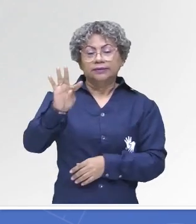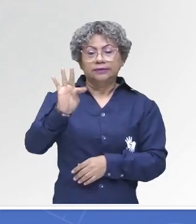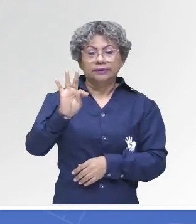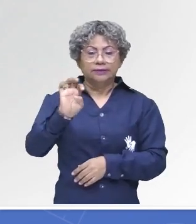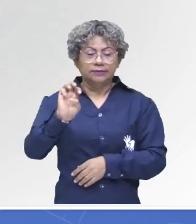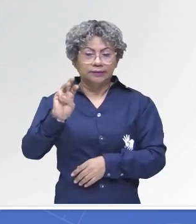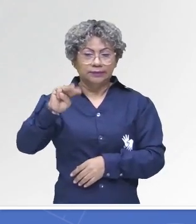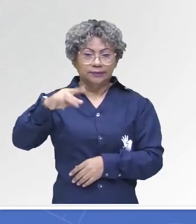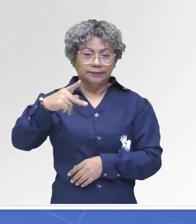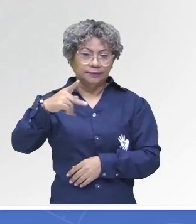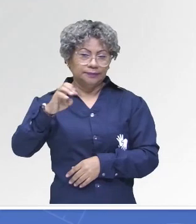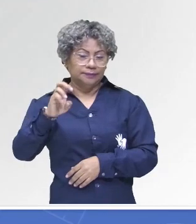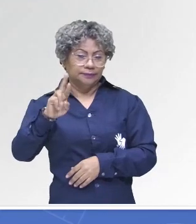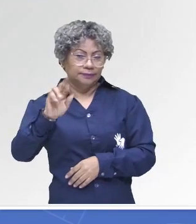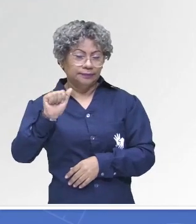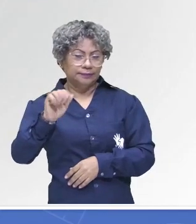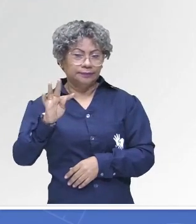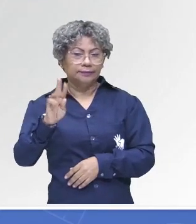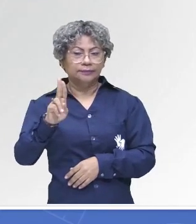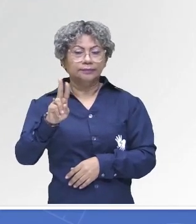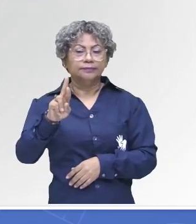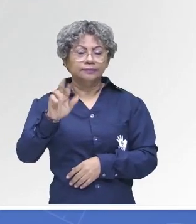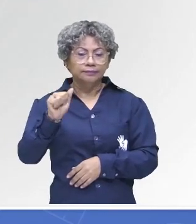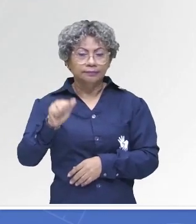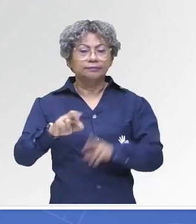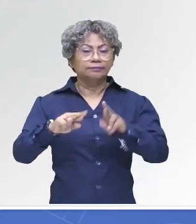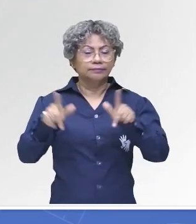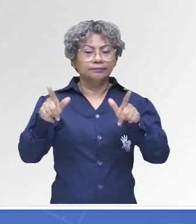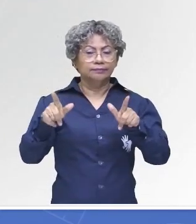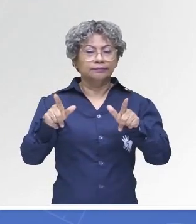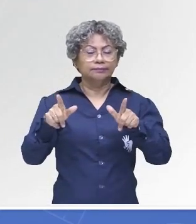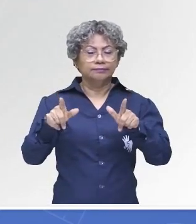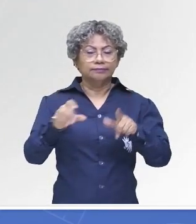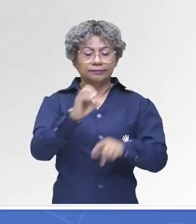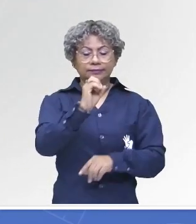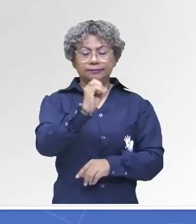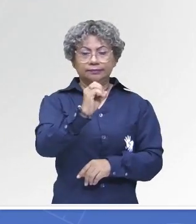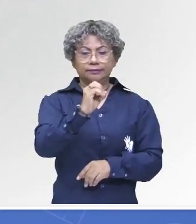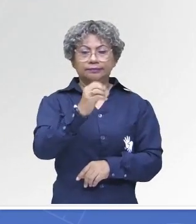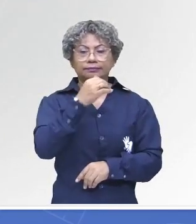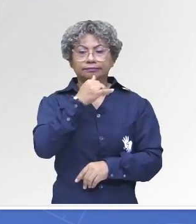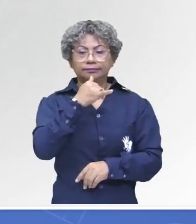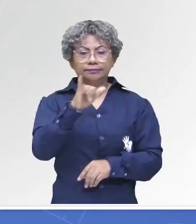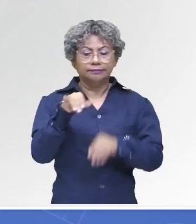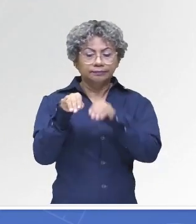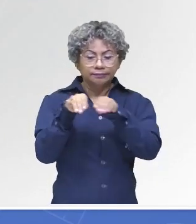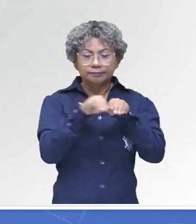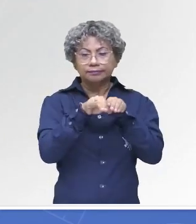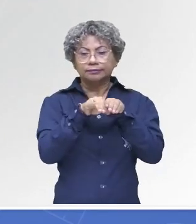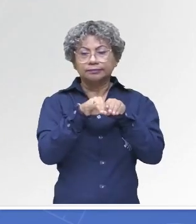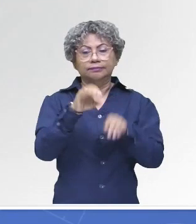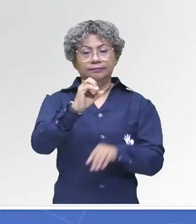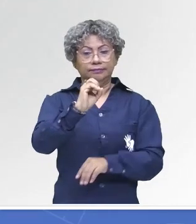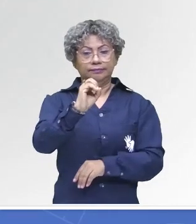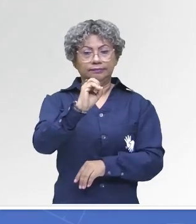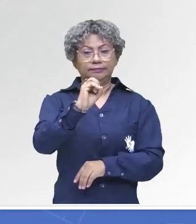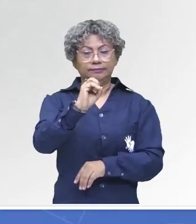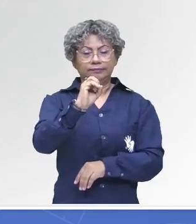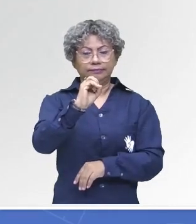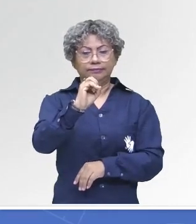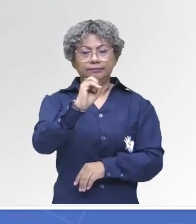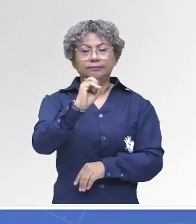ele associou o 0 nessa escala ao nível de energia, aliás, o 0 dessa escala